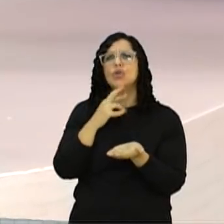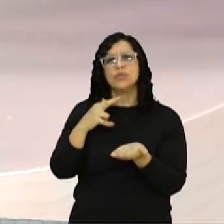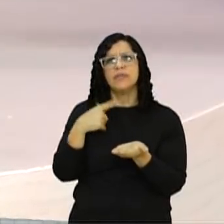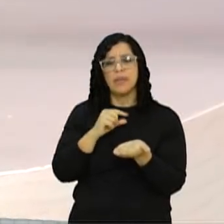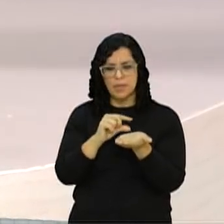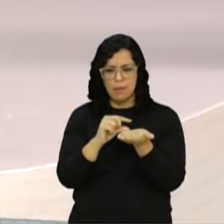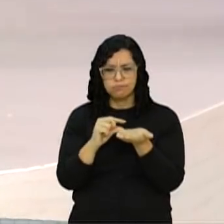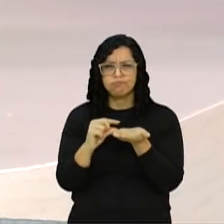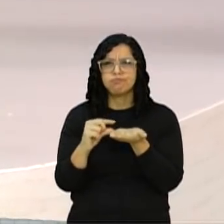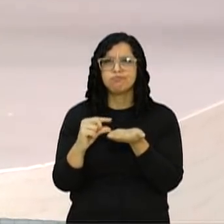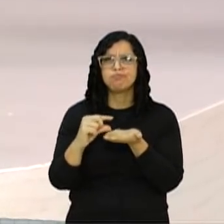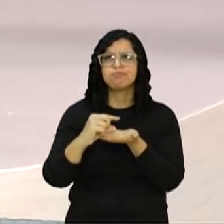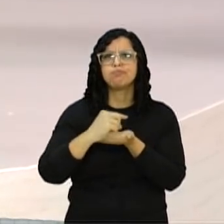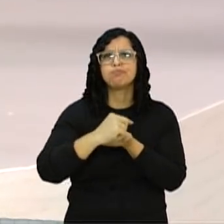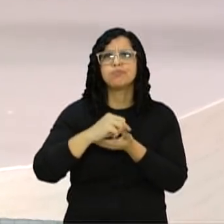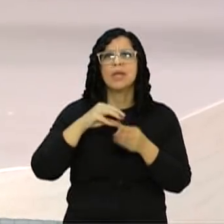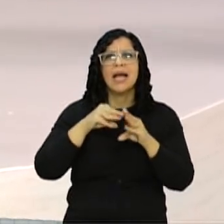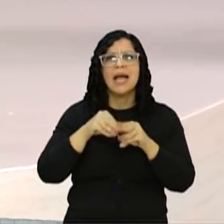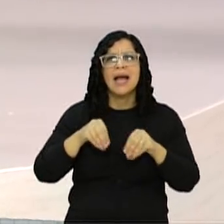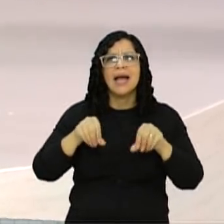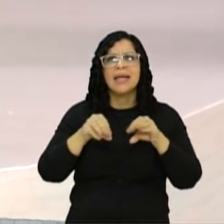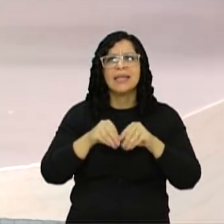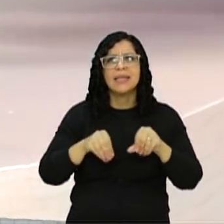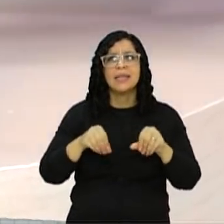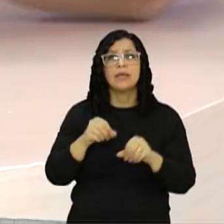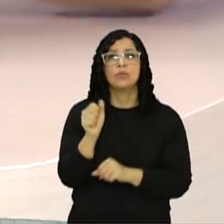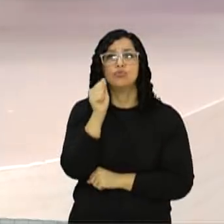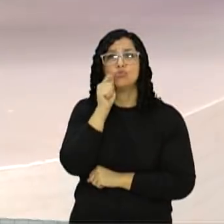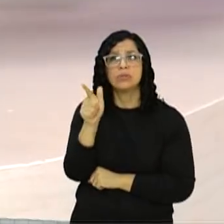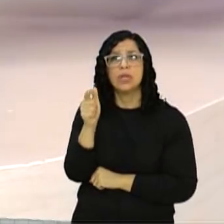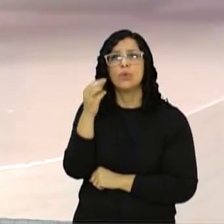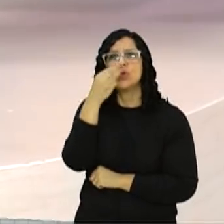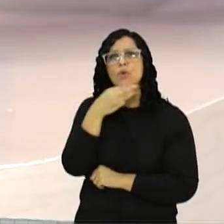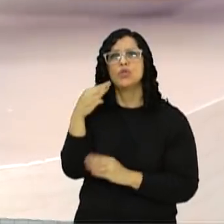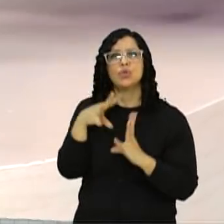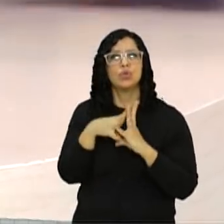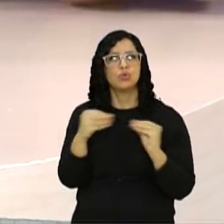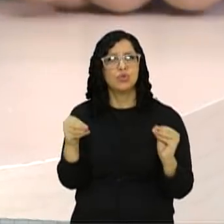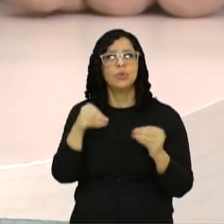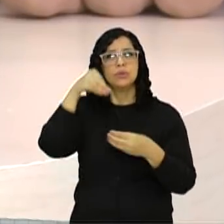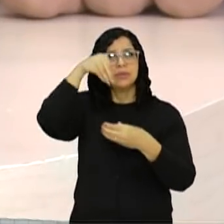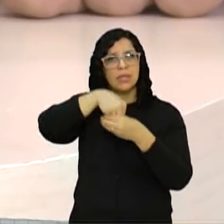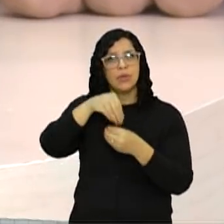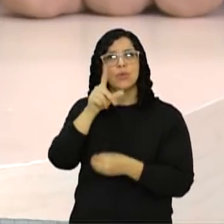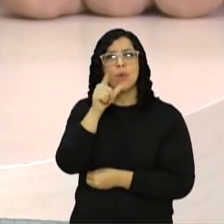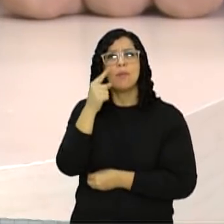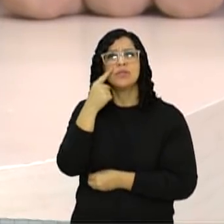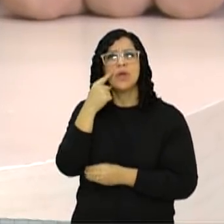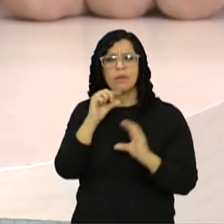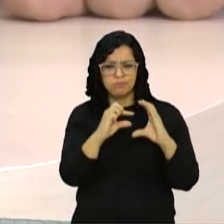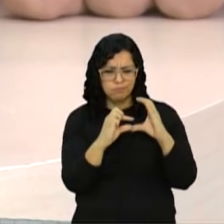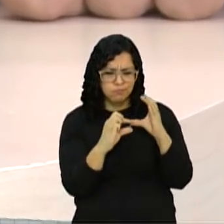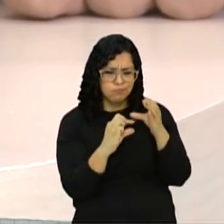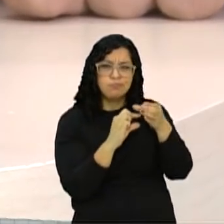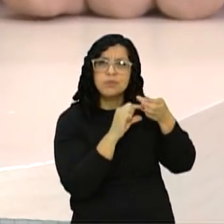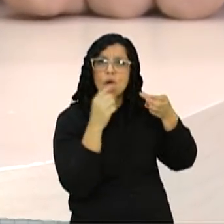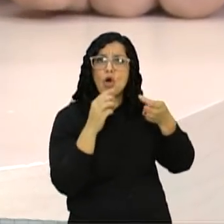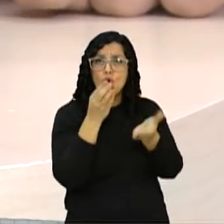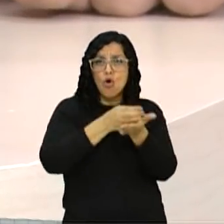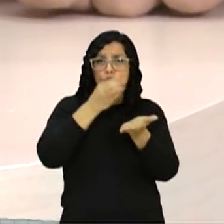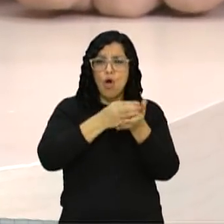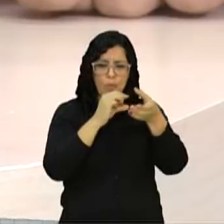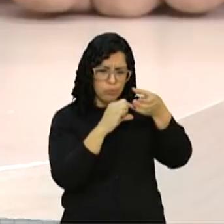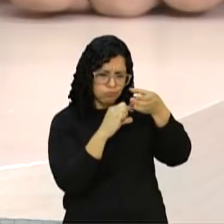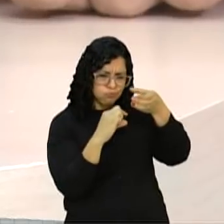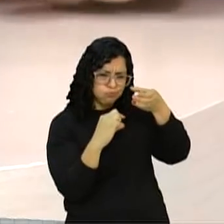coloração. E o sal e o açúcar estão dissolvidos nela. Mas olha lá no fundo, você consegue,